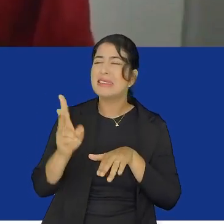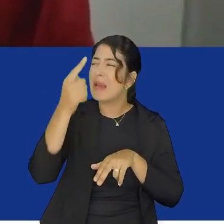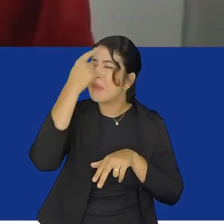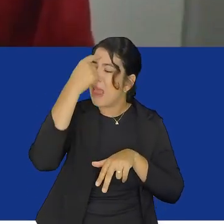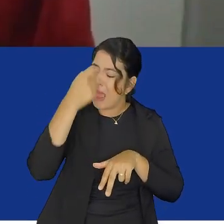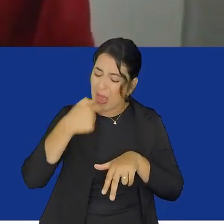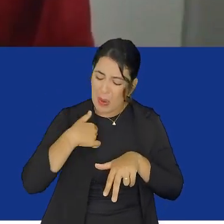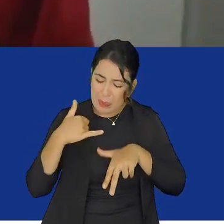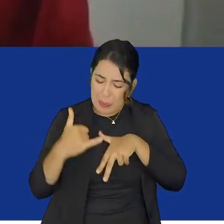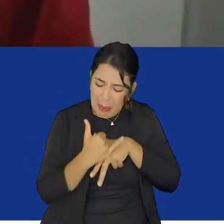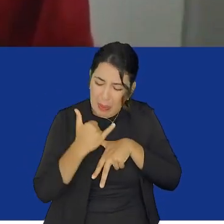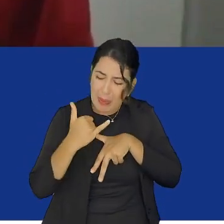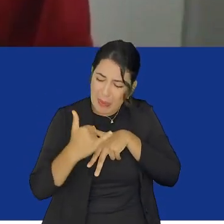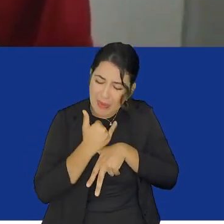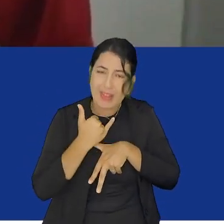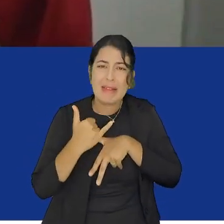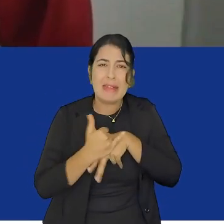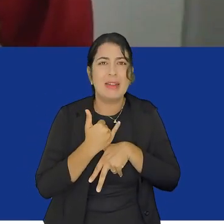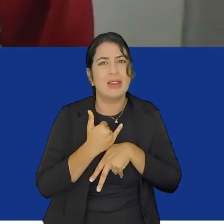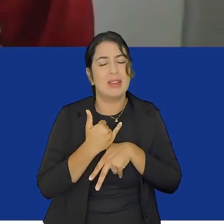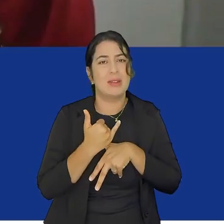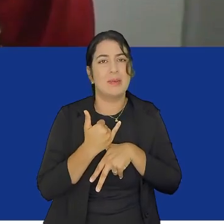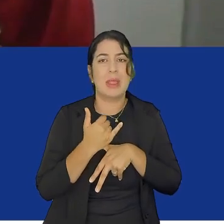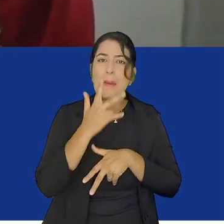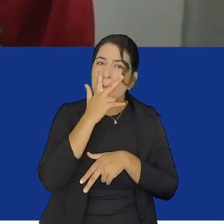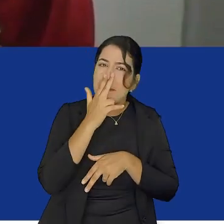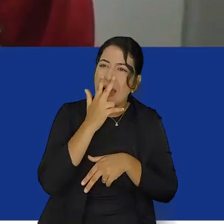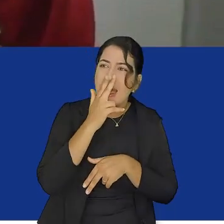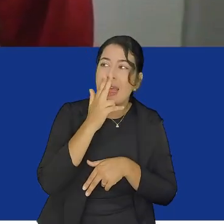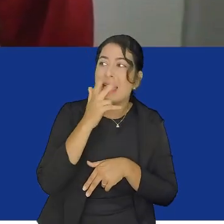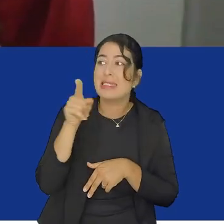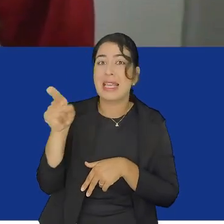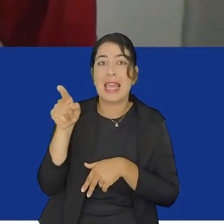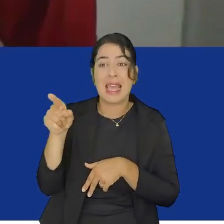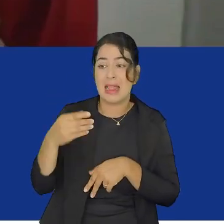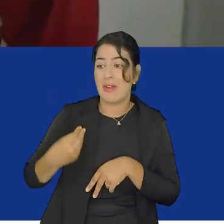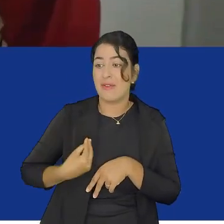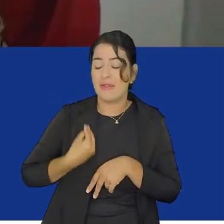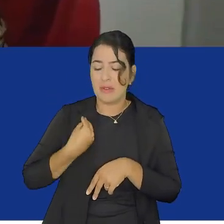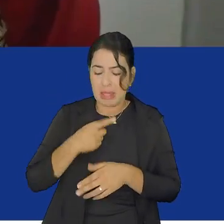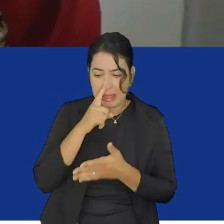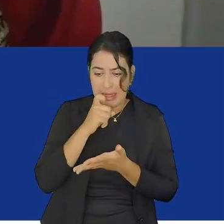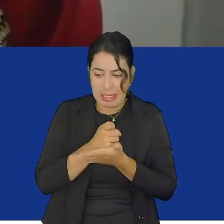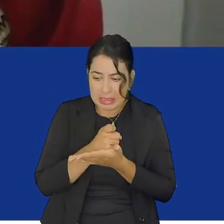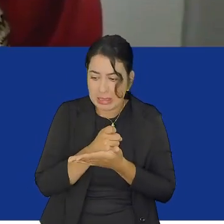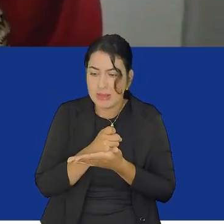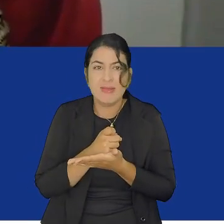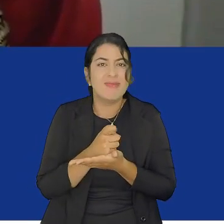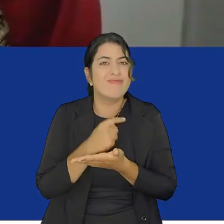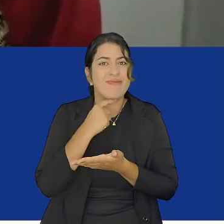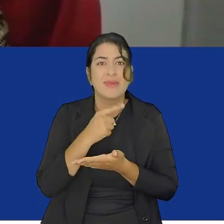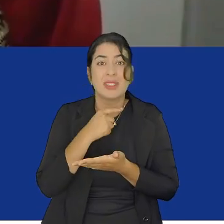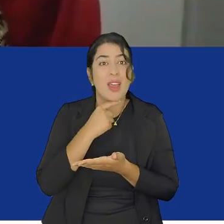vítima, que não consegue se apropriar das próprias decisões e da própria vida. E é o jeito que aquela pessoa funciona.